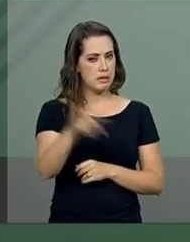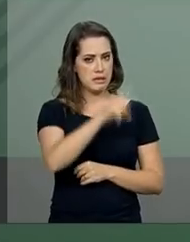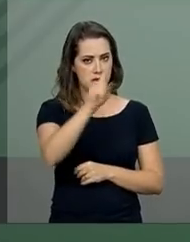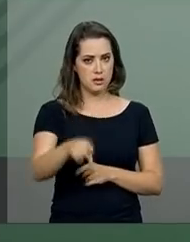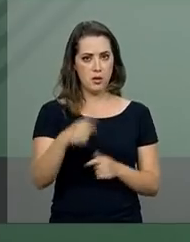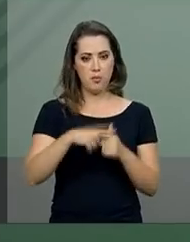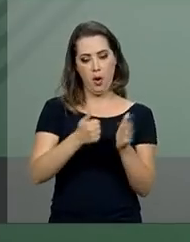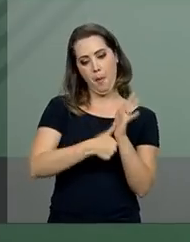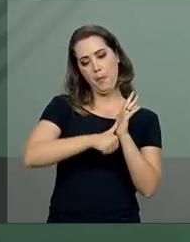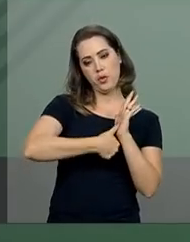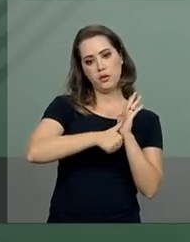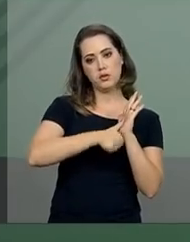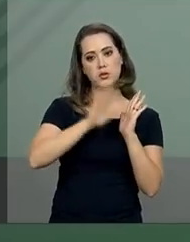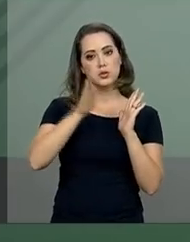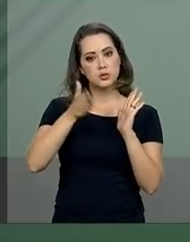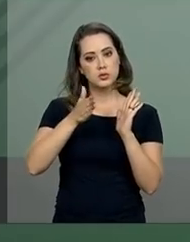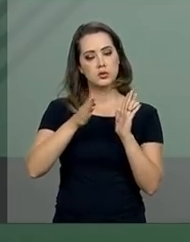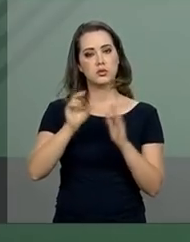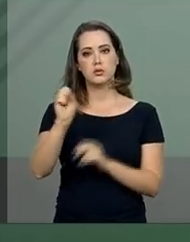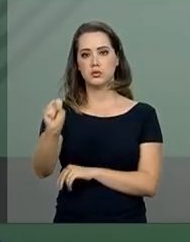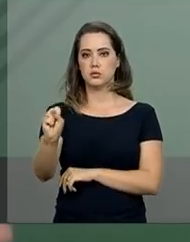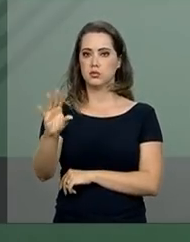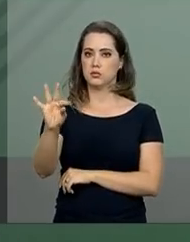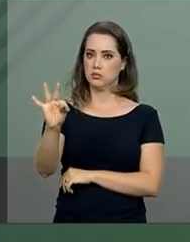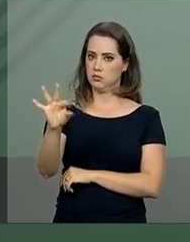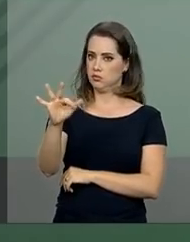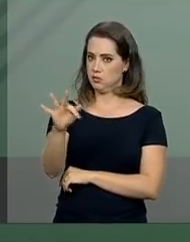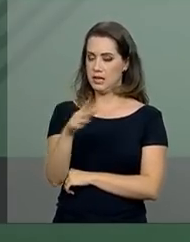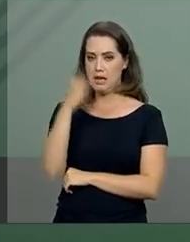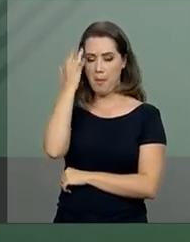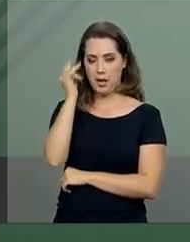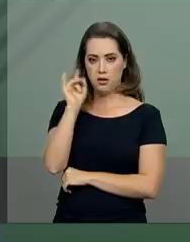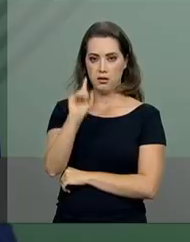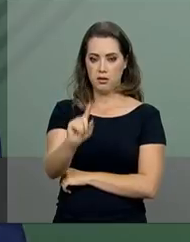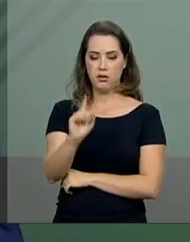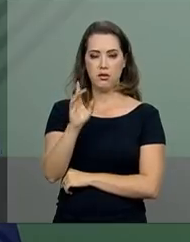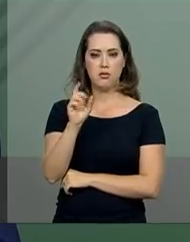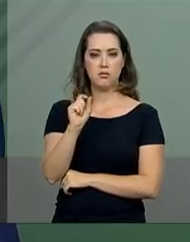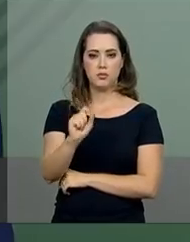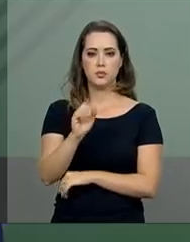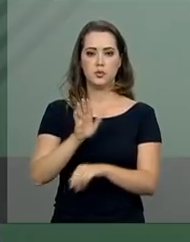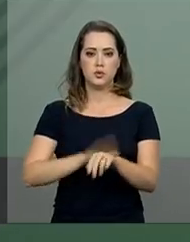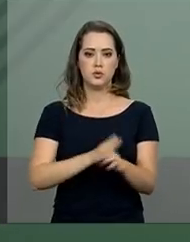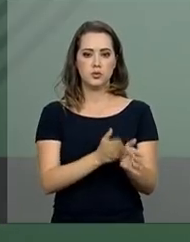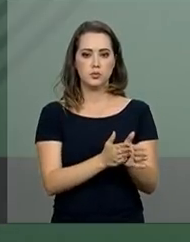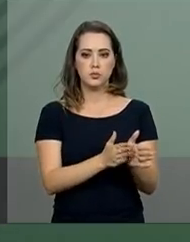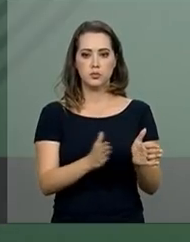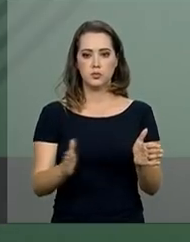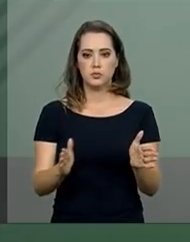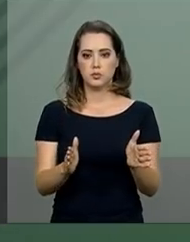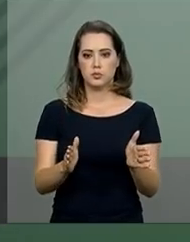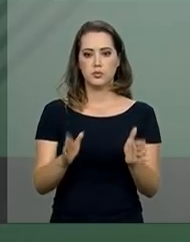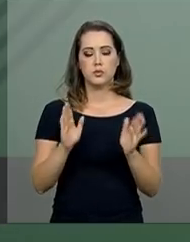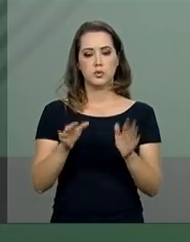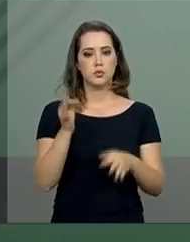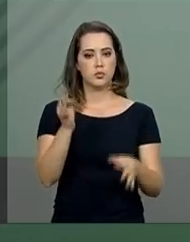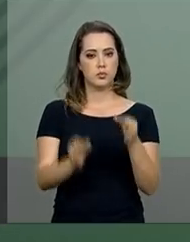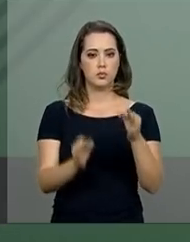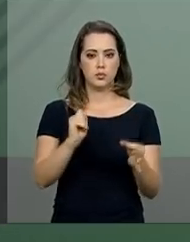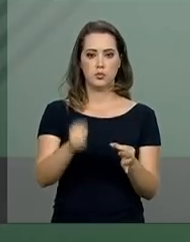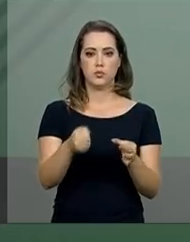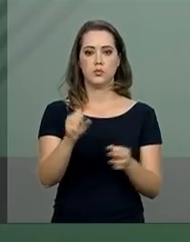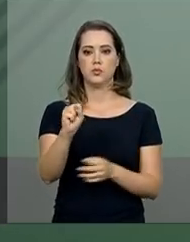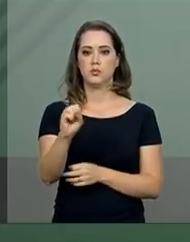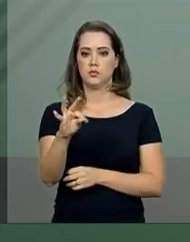da biometria já está na pauta do supremo e amanhã ou seja no momento do julgamento o supremo